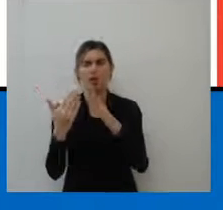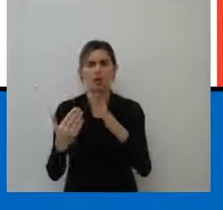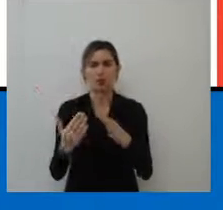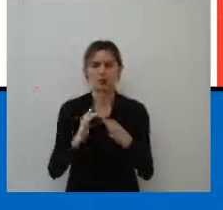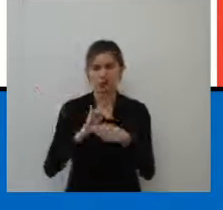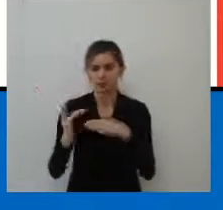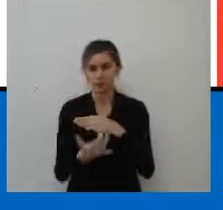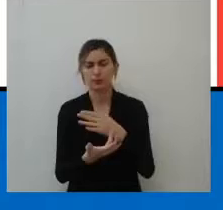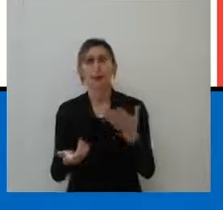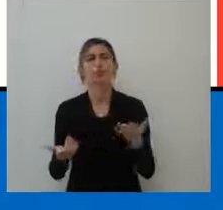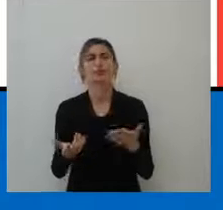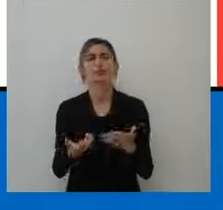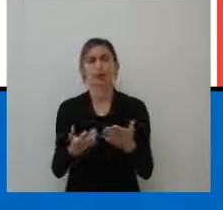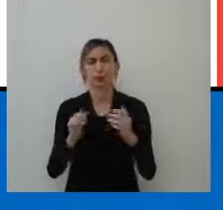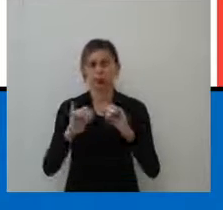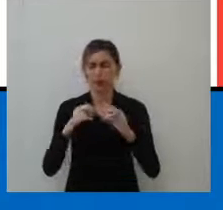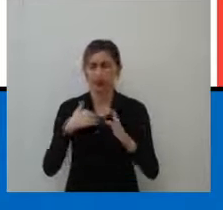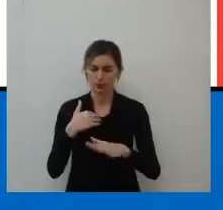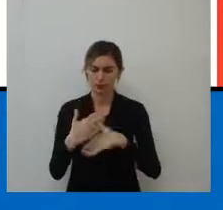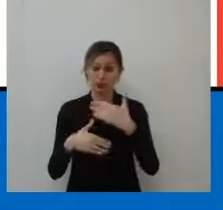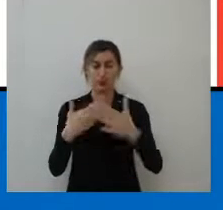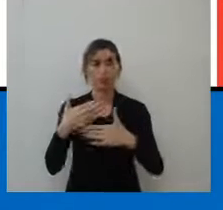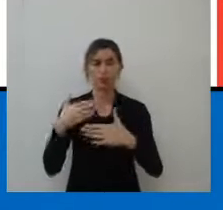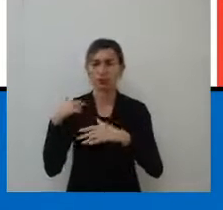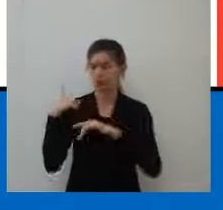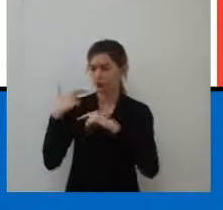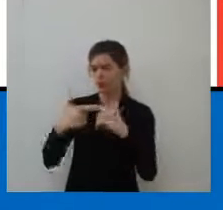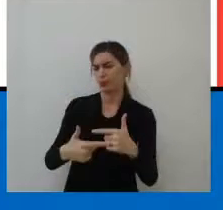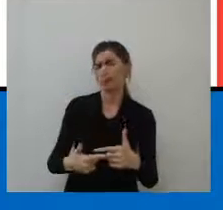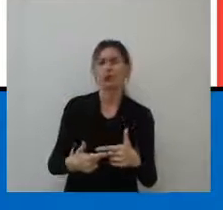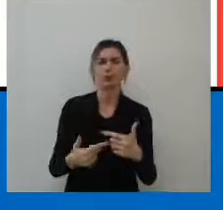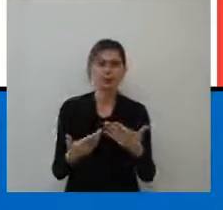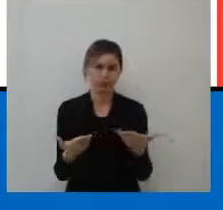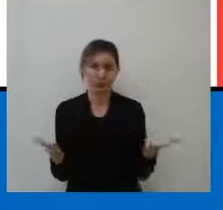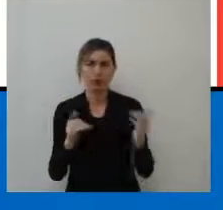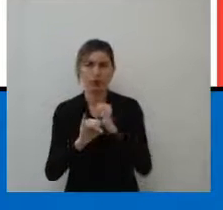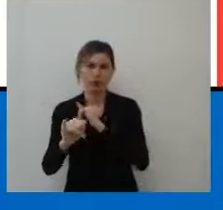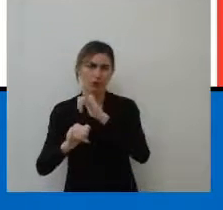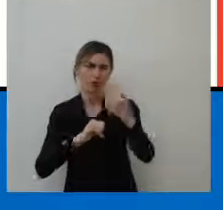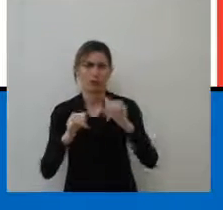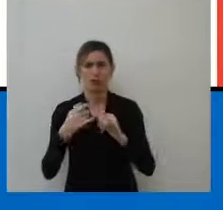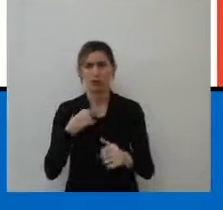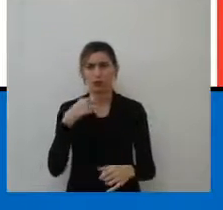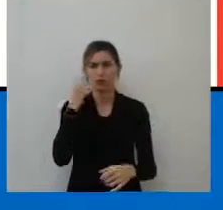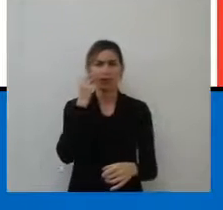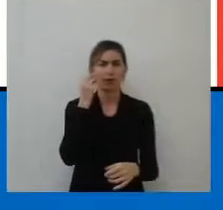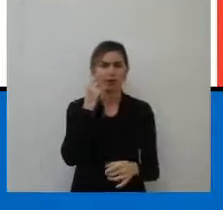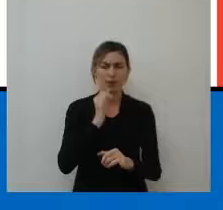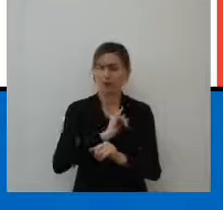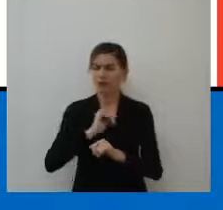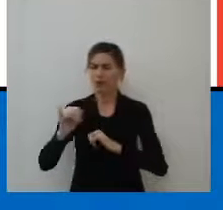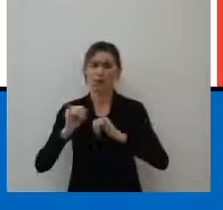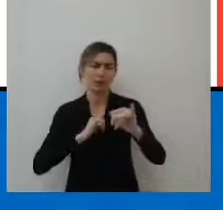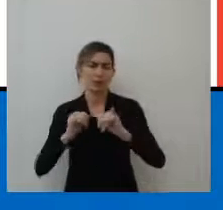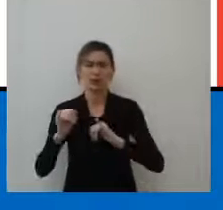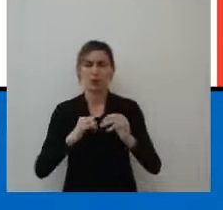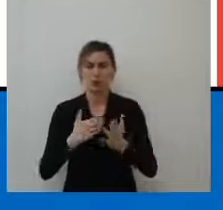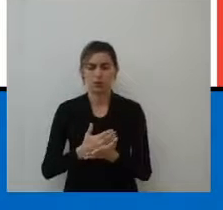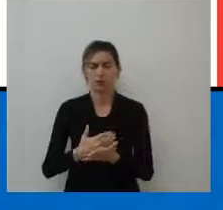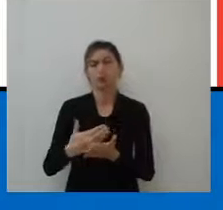digital. Gente, se a gente for fazer um processo evolutivo aí, tá? Da informação, a gente vai ver que a informação ela vai